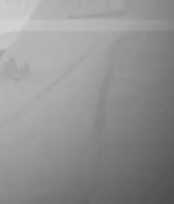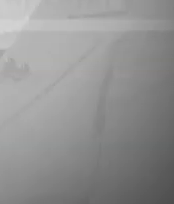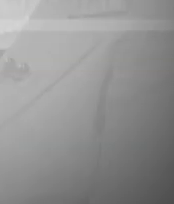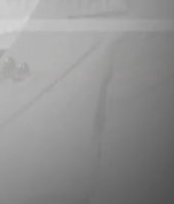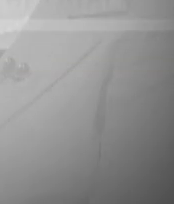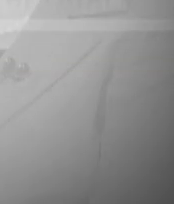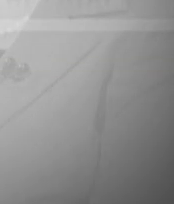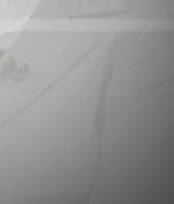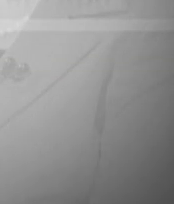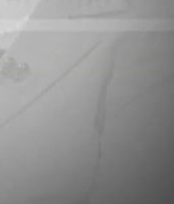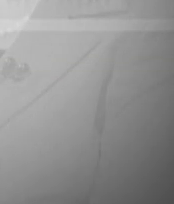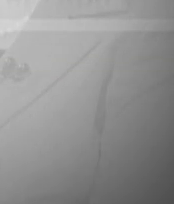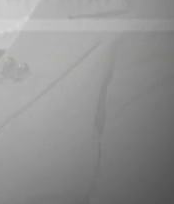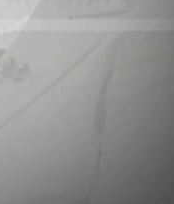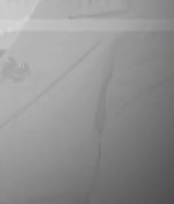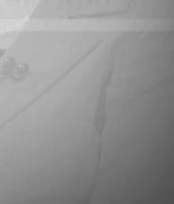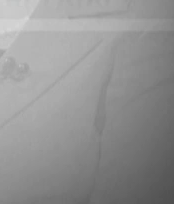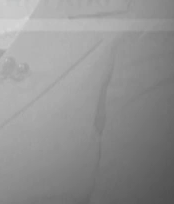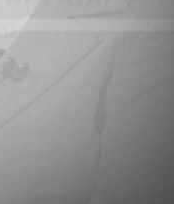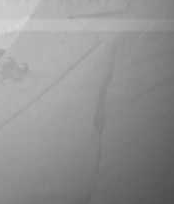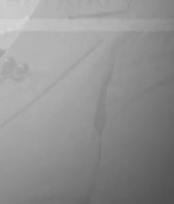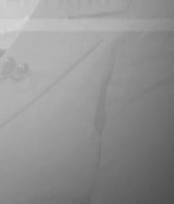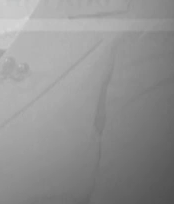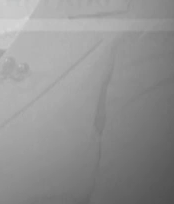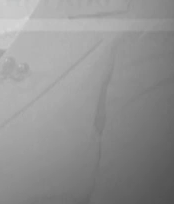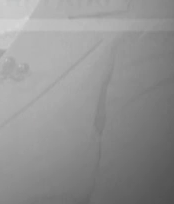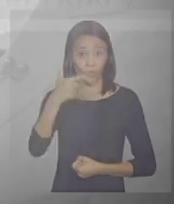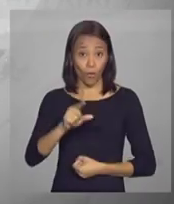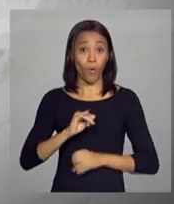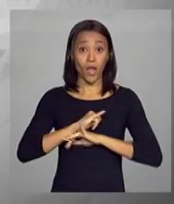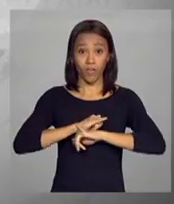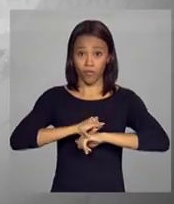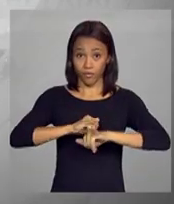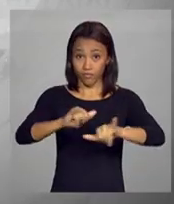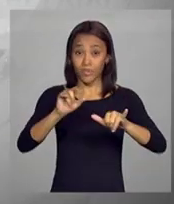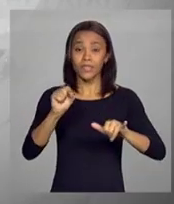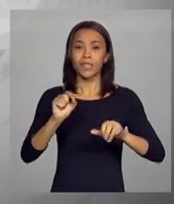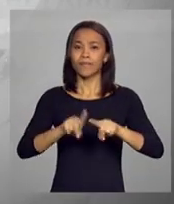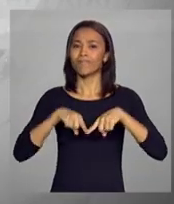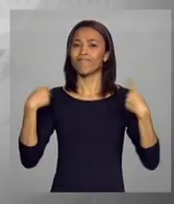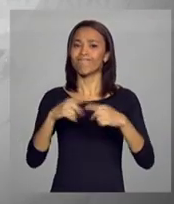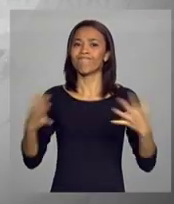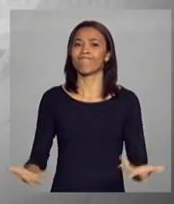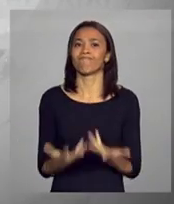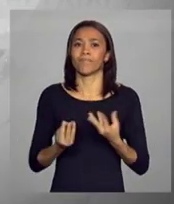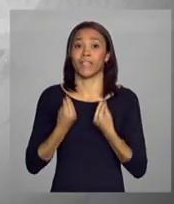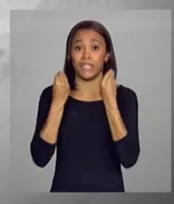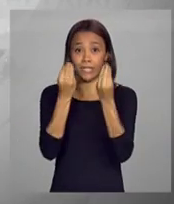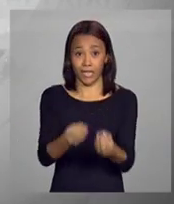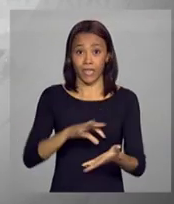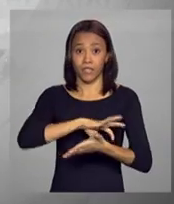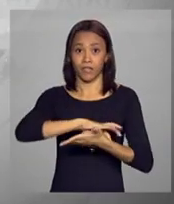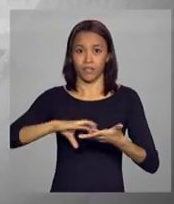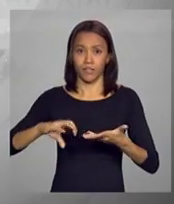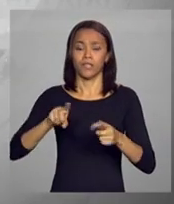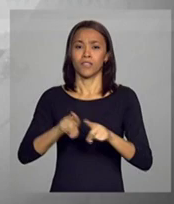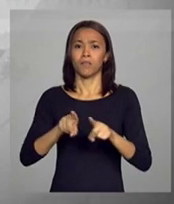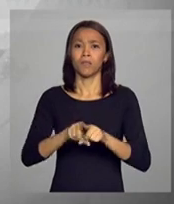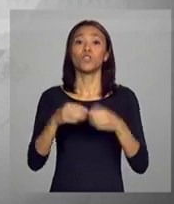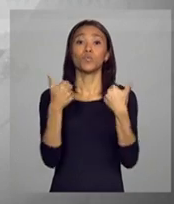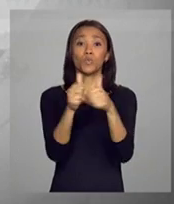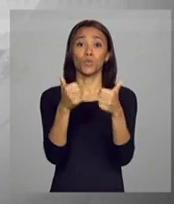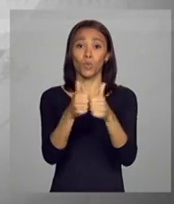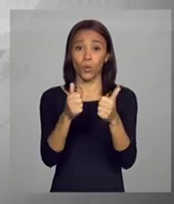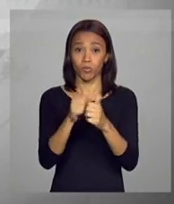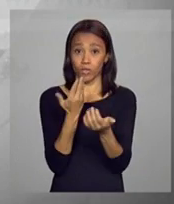e daqui a pouco a gente volta ao vivo com a transmissão da cerimônia de entrega das máquinas e dos ônibus